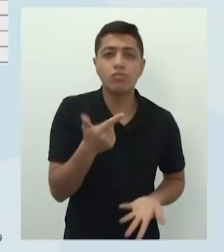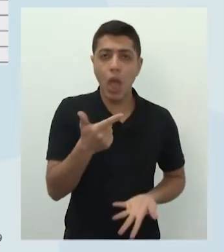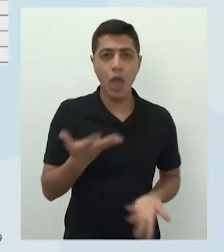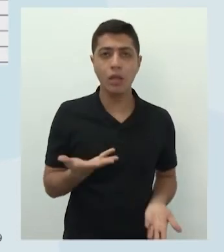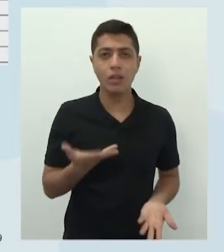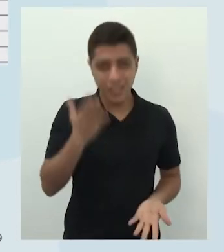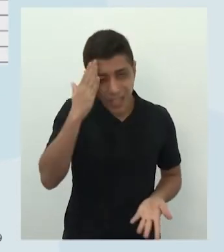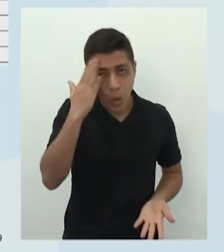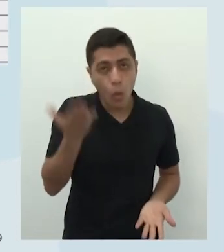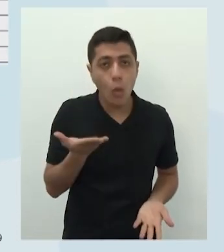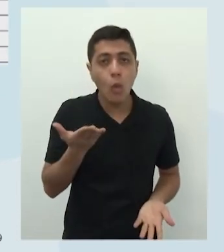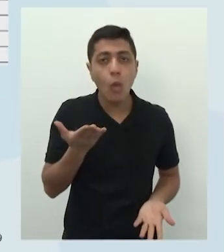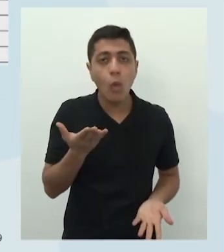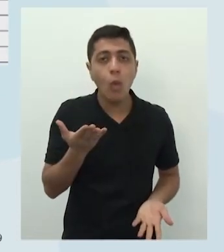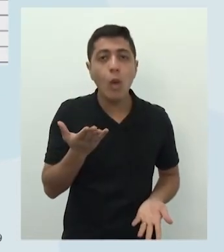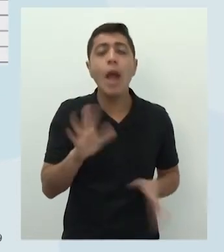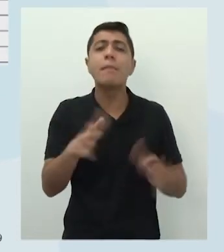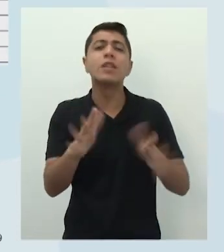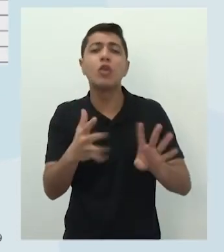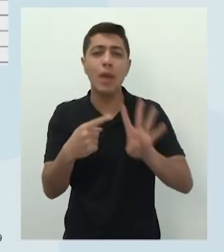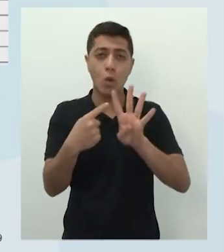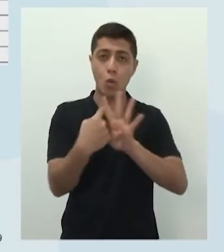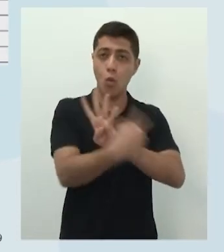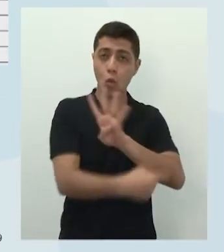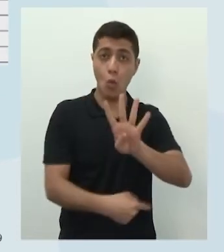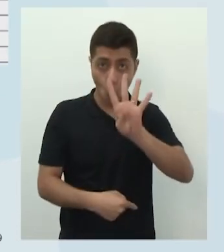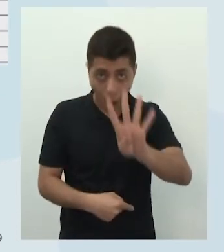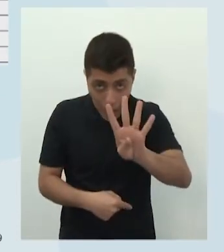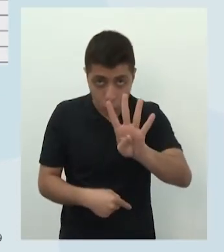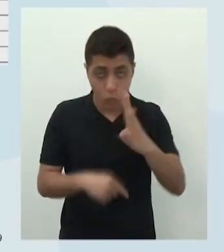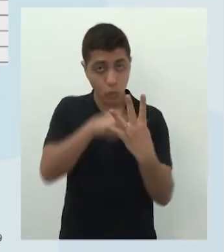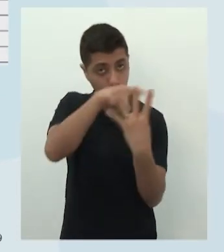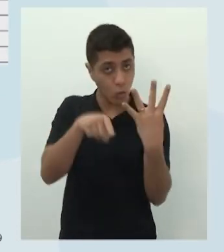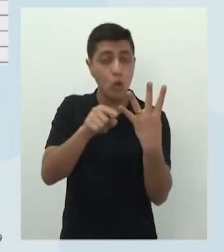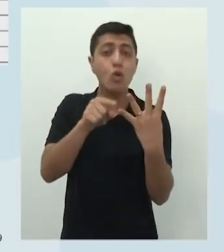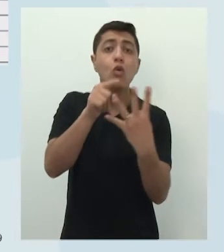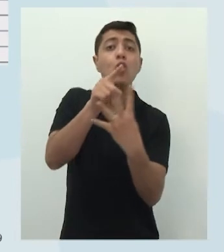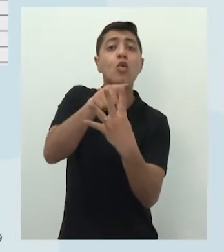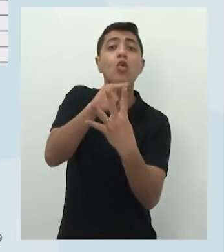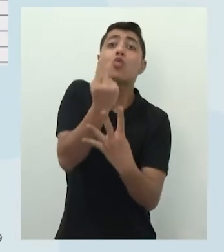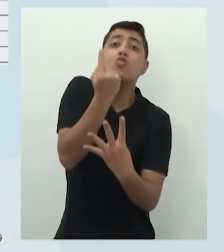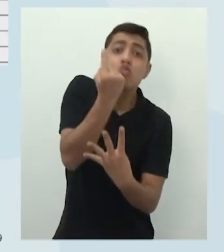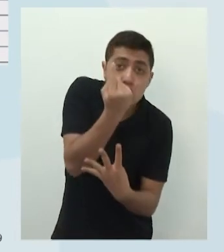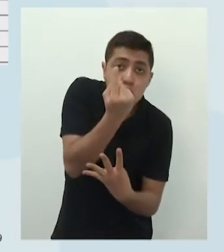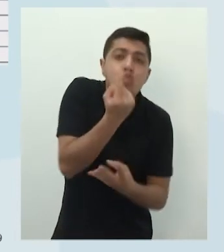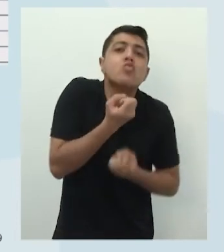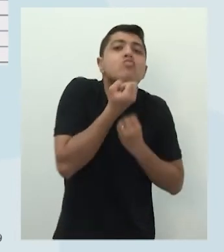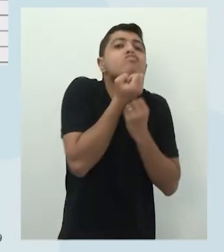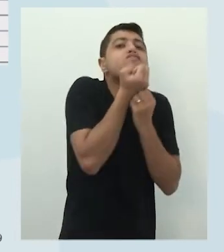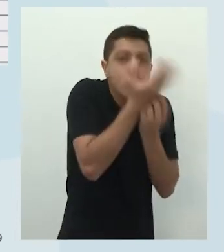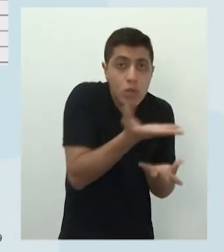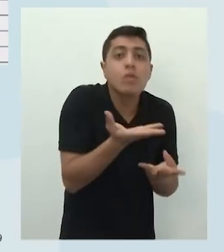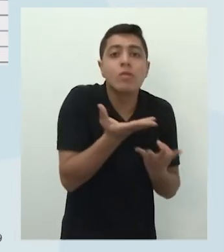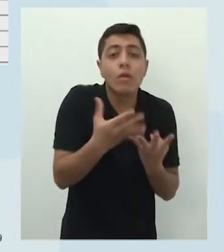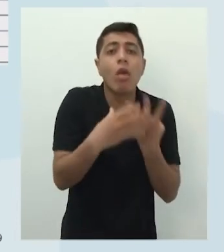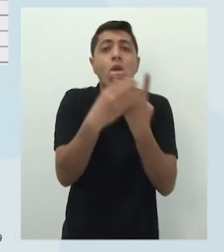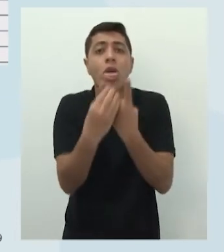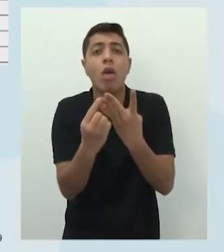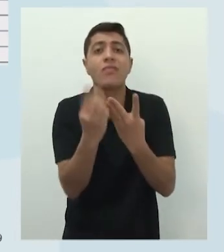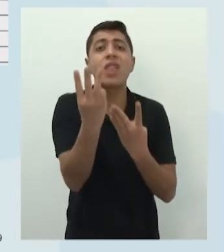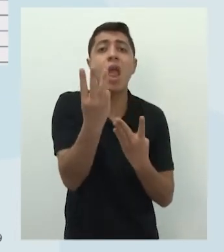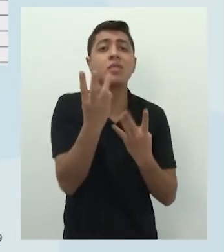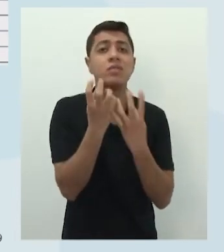9% para o pai, 5% para o irmão, professor, coitado, está meio em baixa, e 1% foi dividido com o professor.